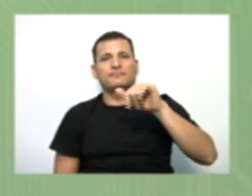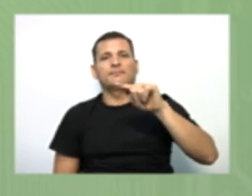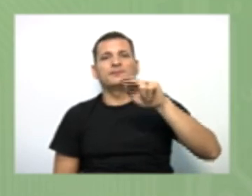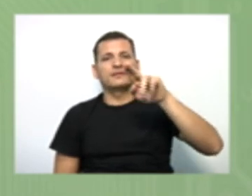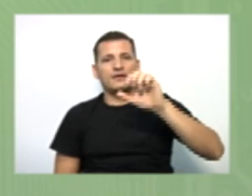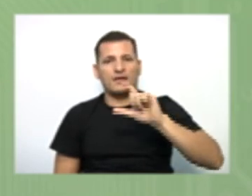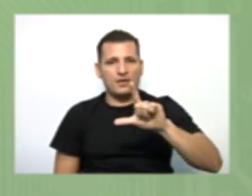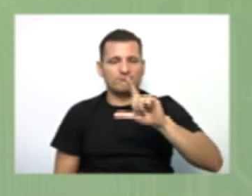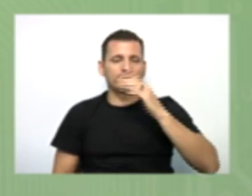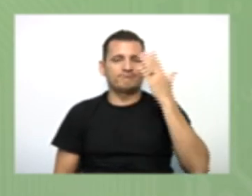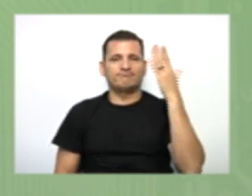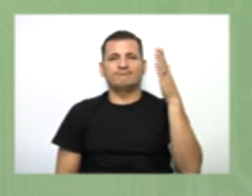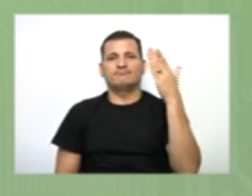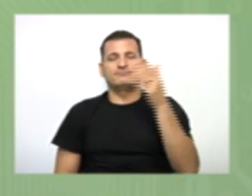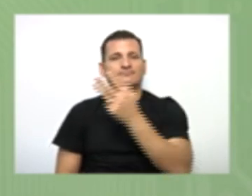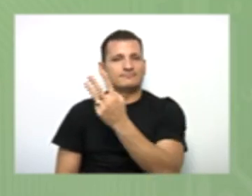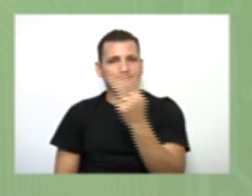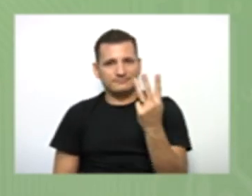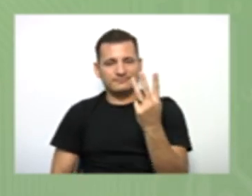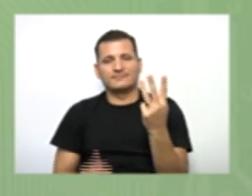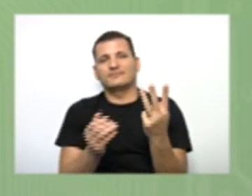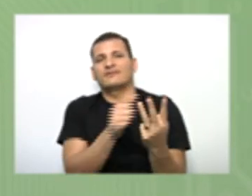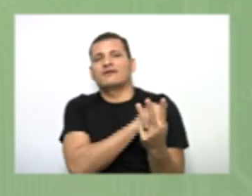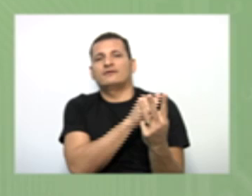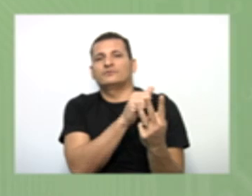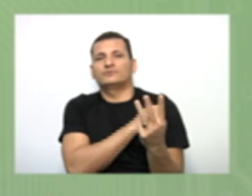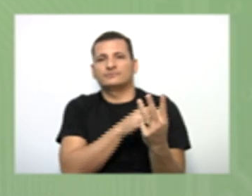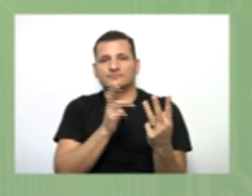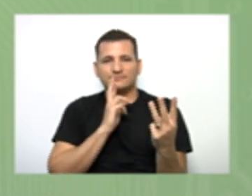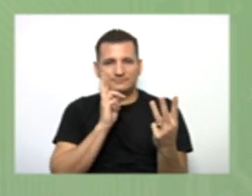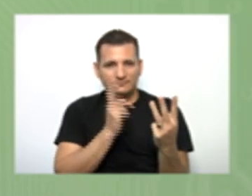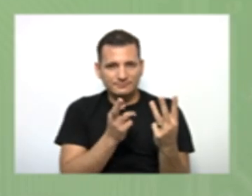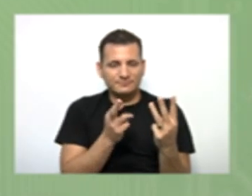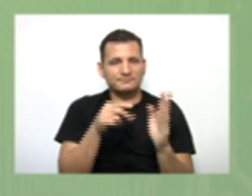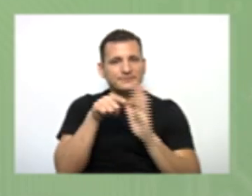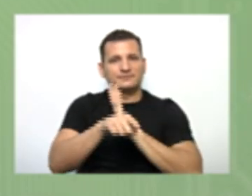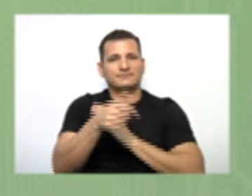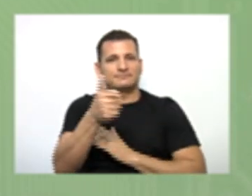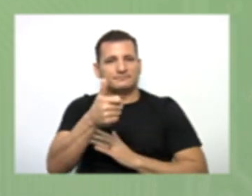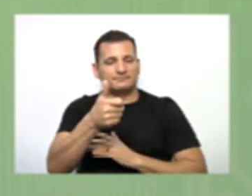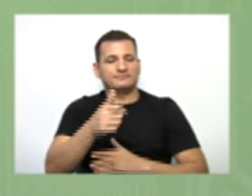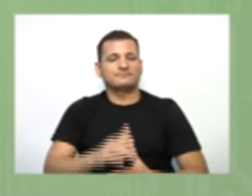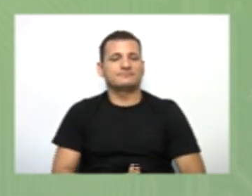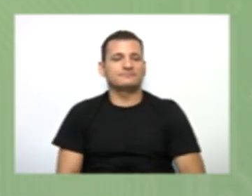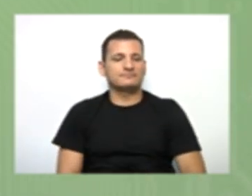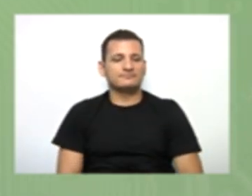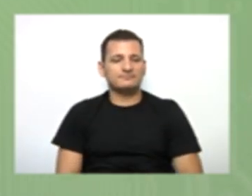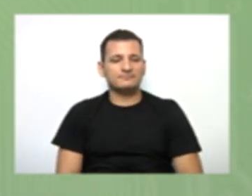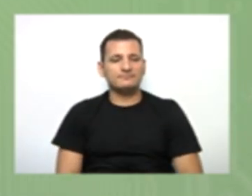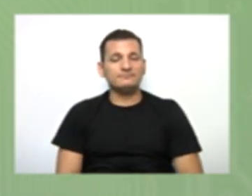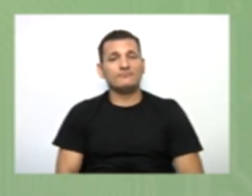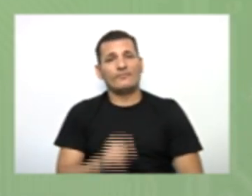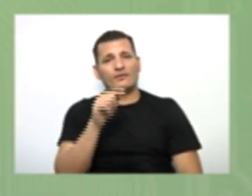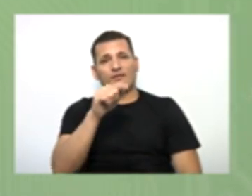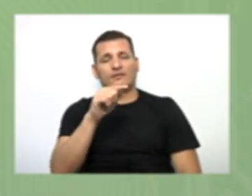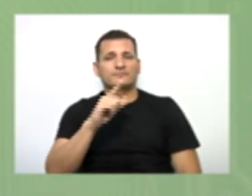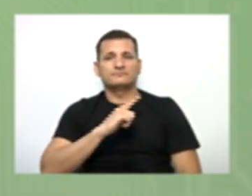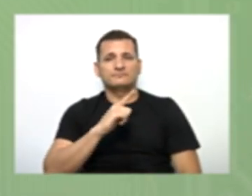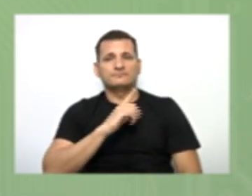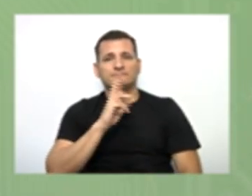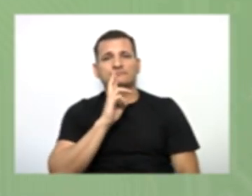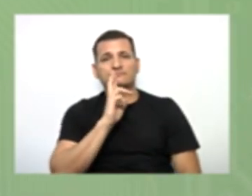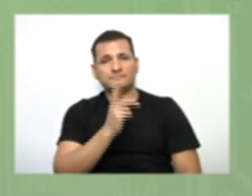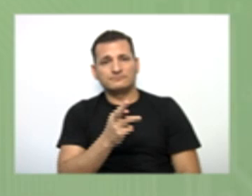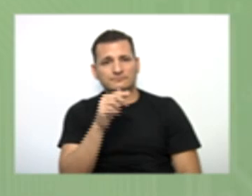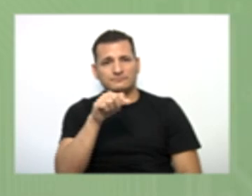bem, parabéns aos pessoal. 3 que responderam a questão número 1. Então, aqui eu trouxe a